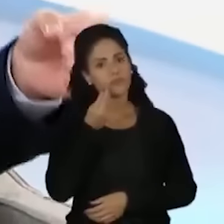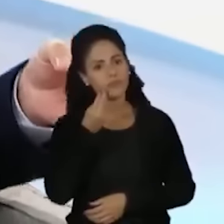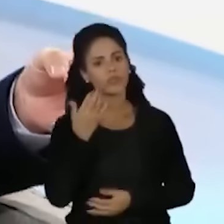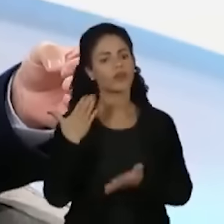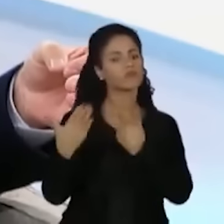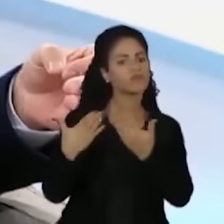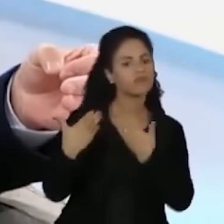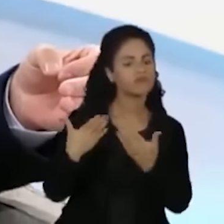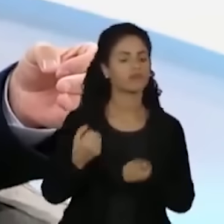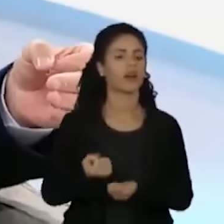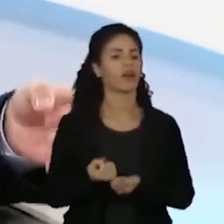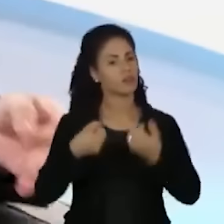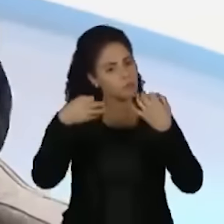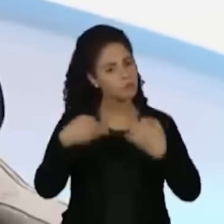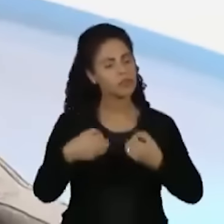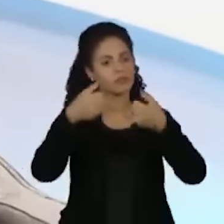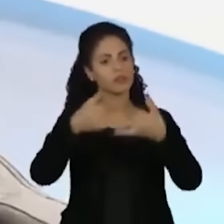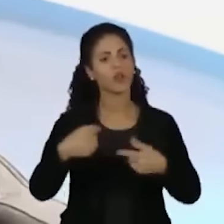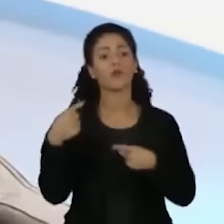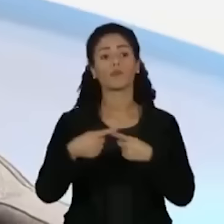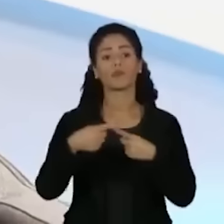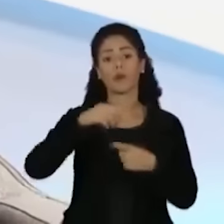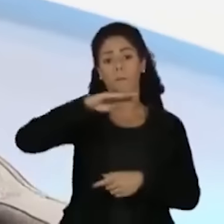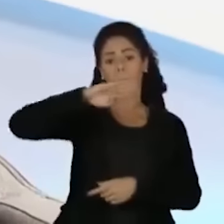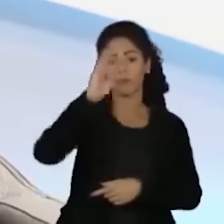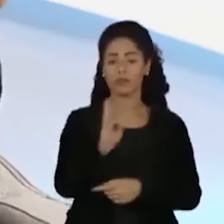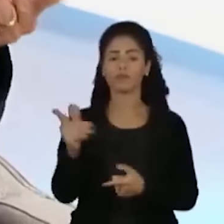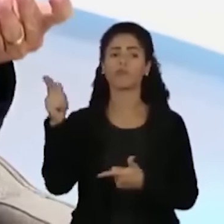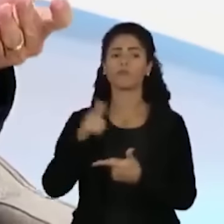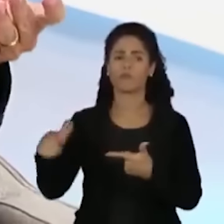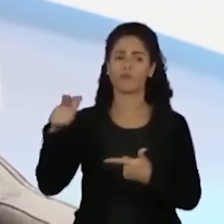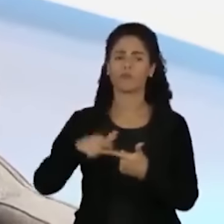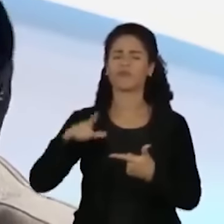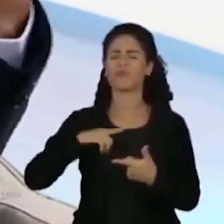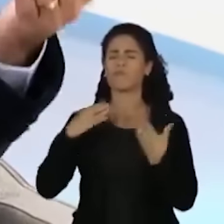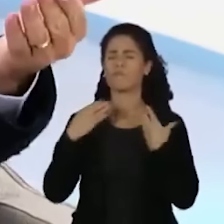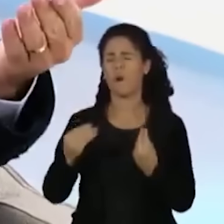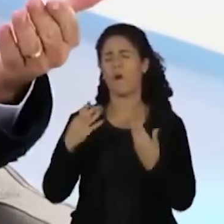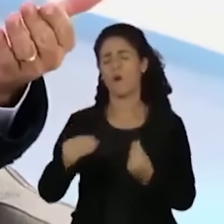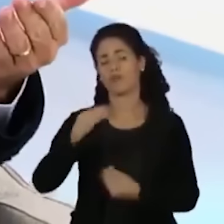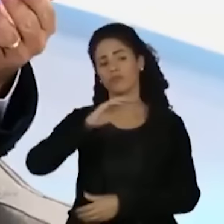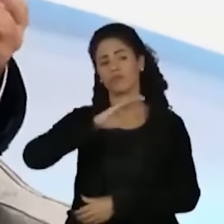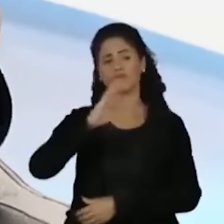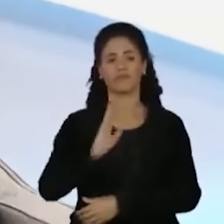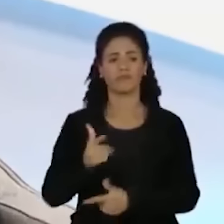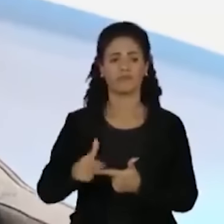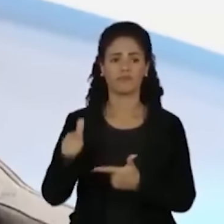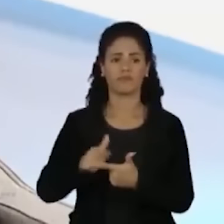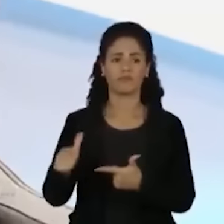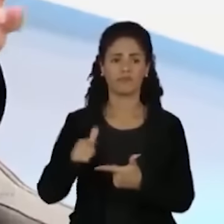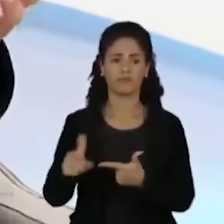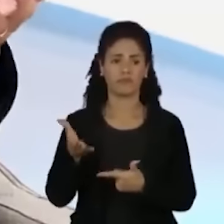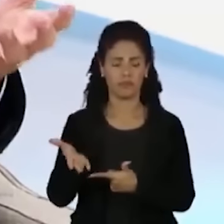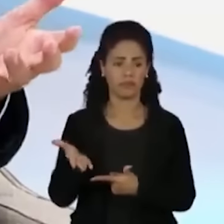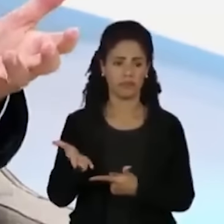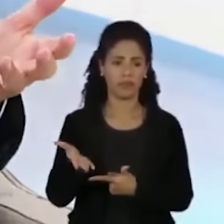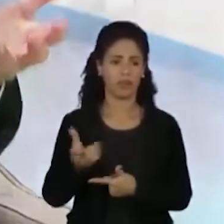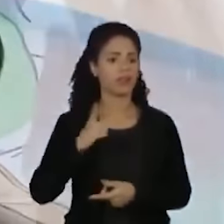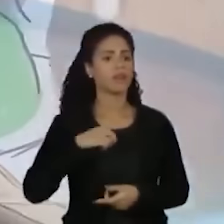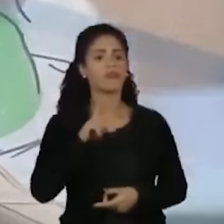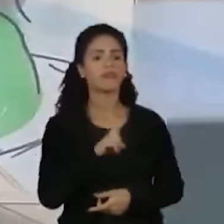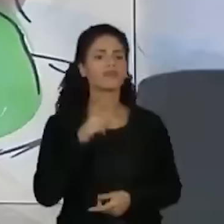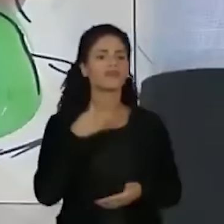conversa franca de olho no olho, porque o Brasil está cheio de problema e não dá para a gente continuar usando o aparato